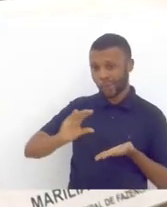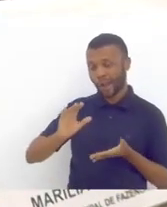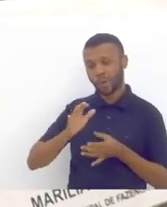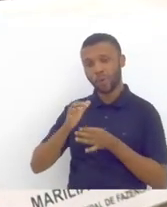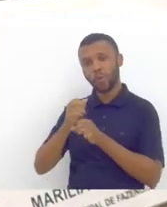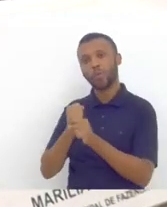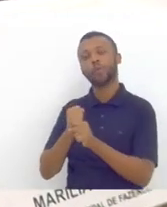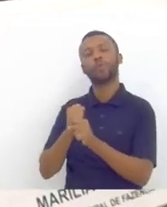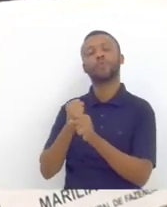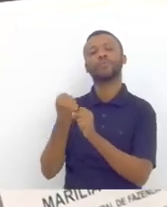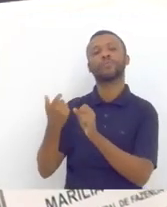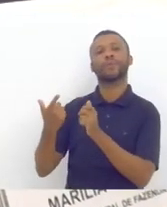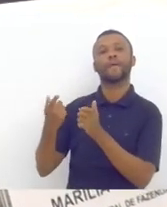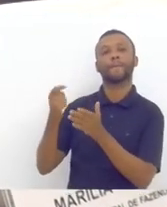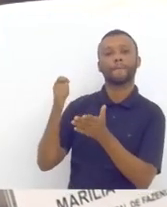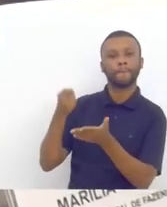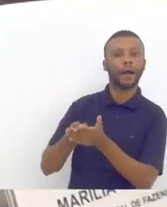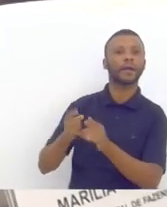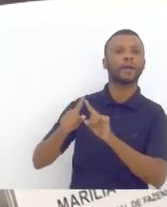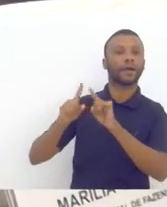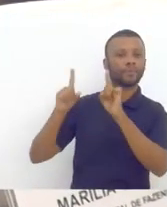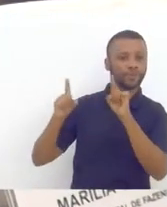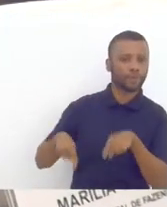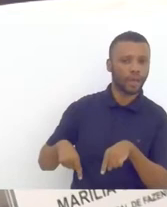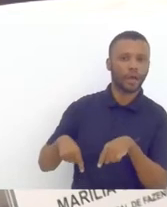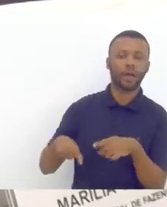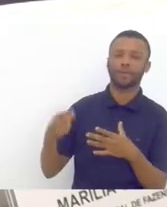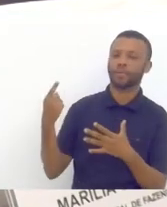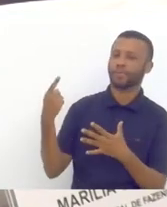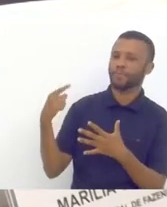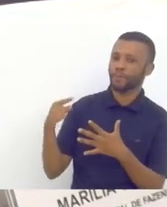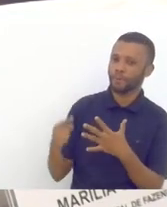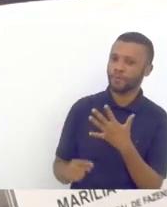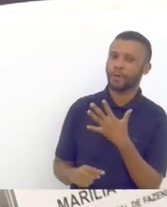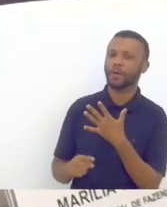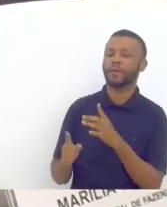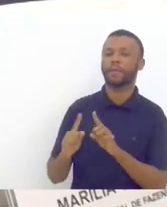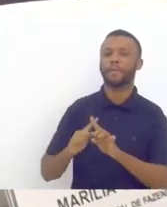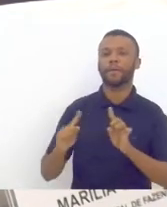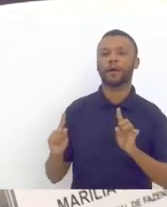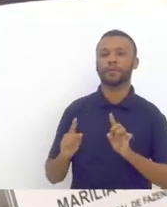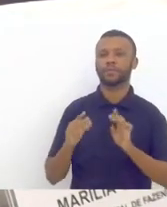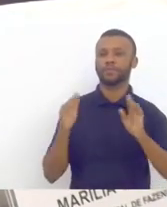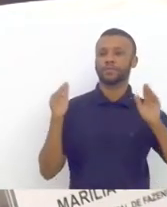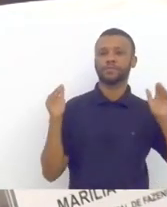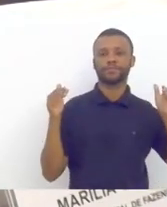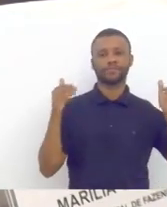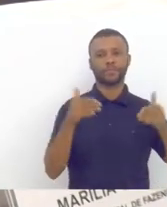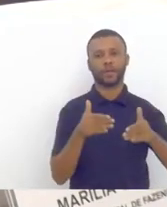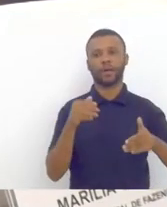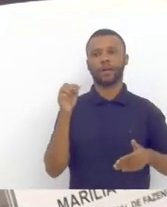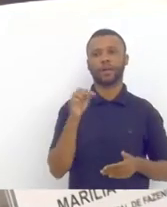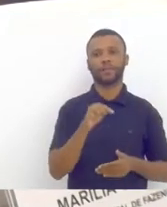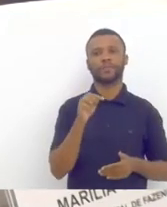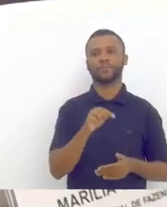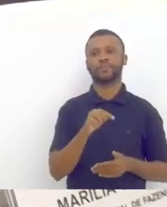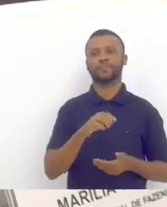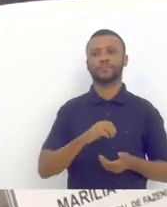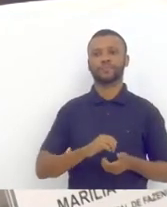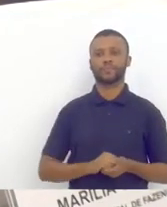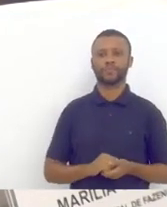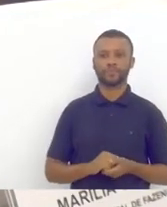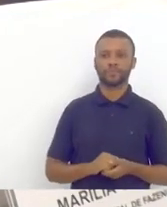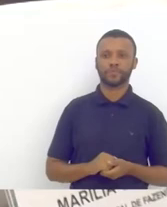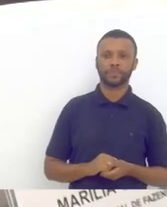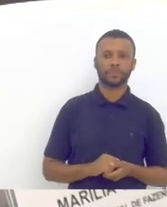pagamento, sim. etc., etc. Então, na parte da receita própria, mais ICMS, né,